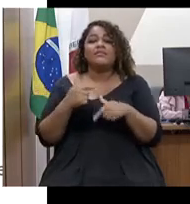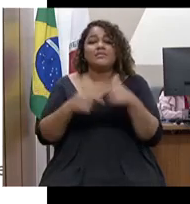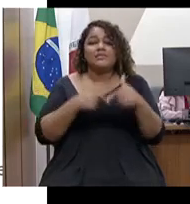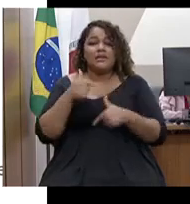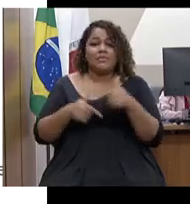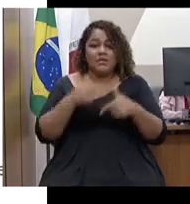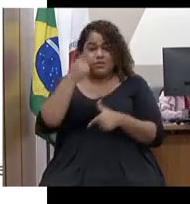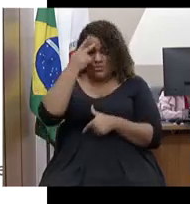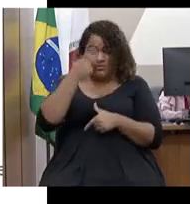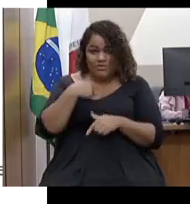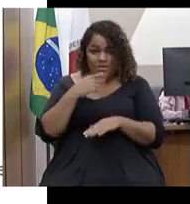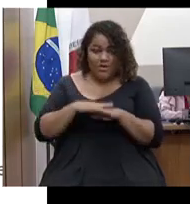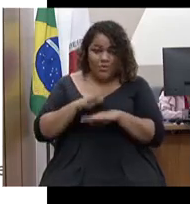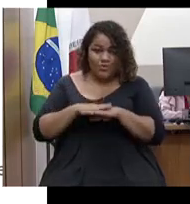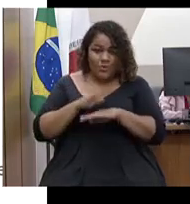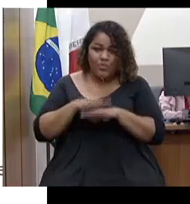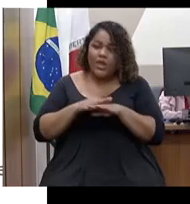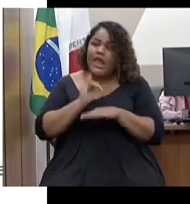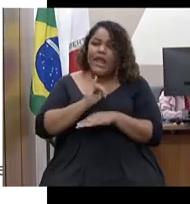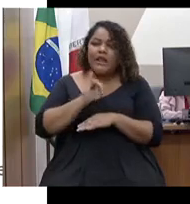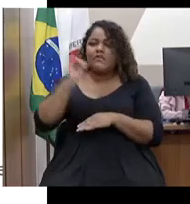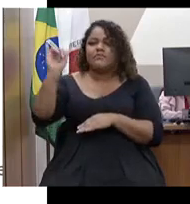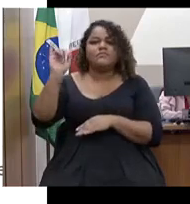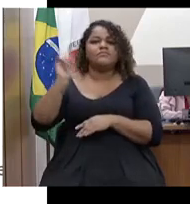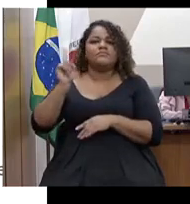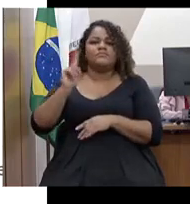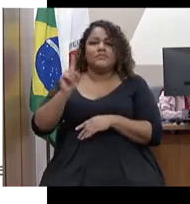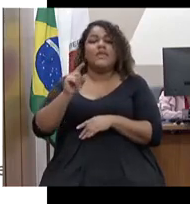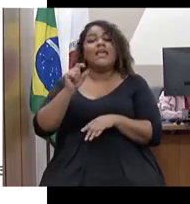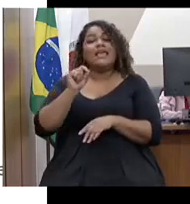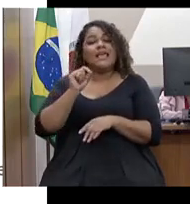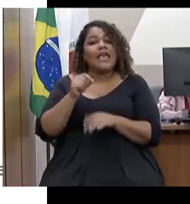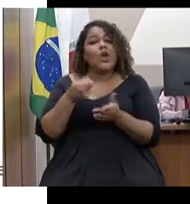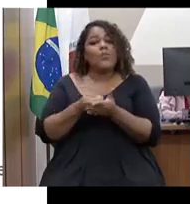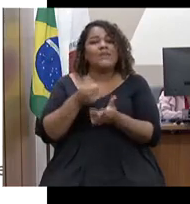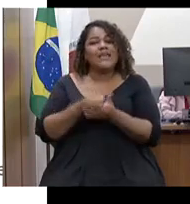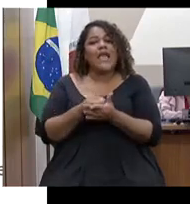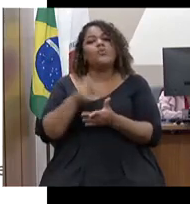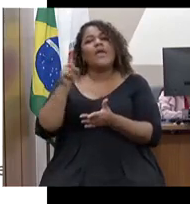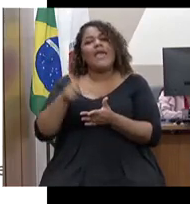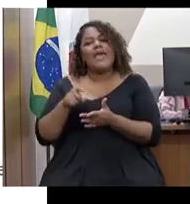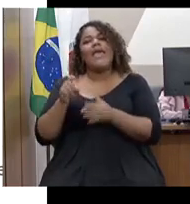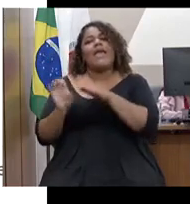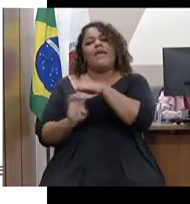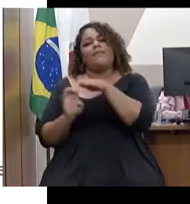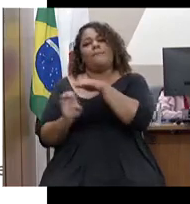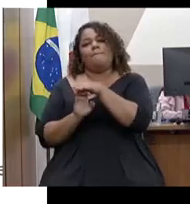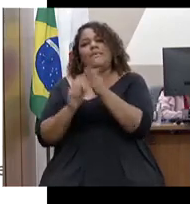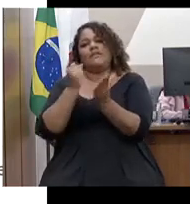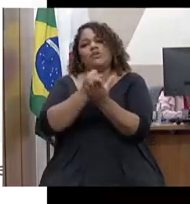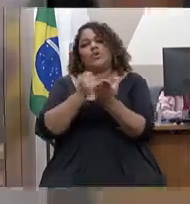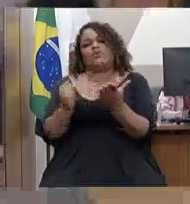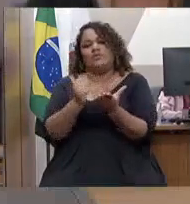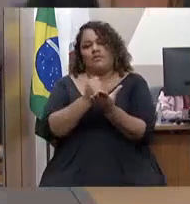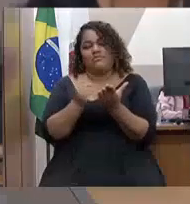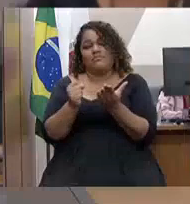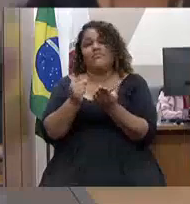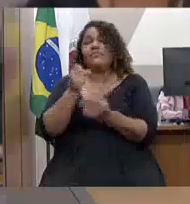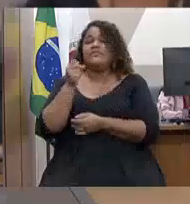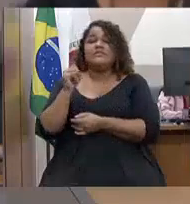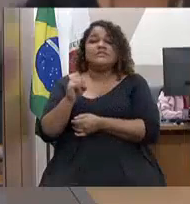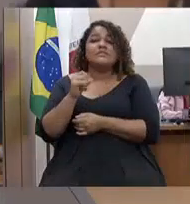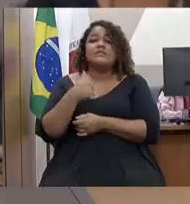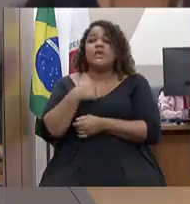a obrigação é do empregador o empregador é que tem que fazer a tal da Cat e mandar para o INSS se o cara não tem empregador